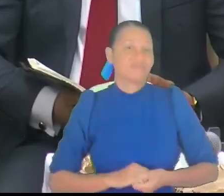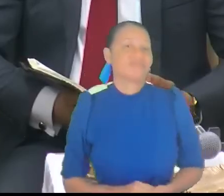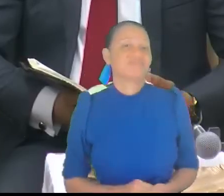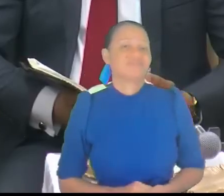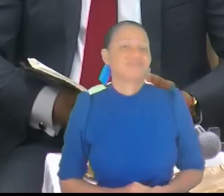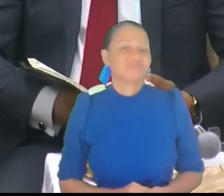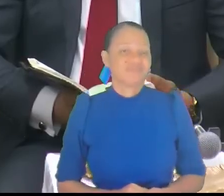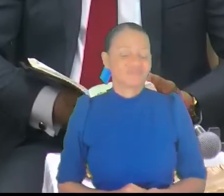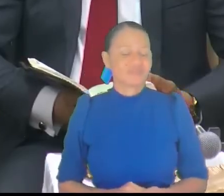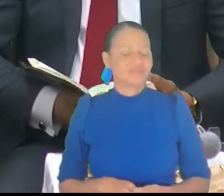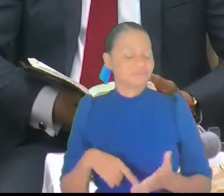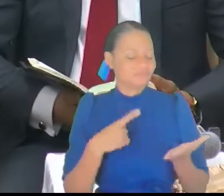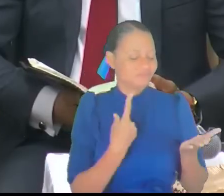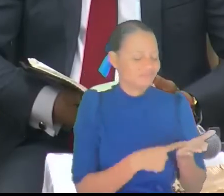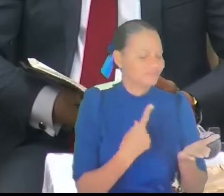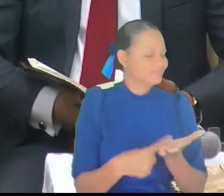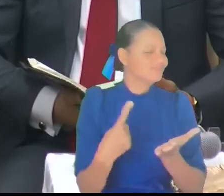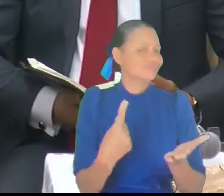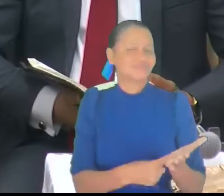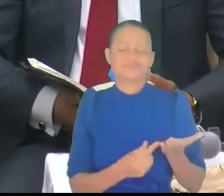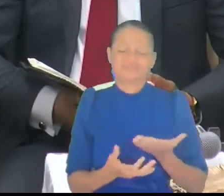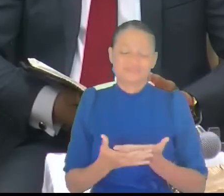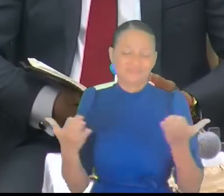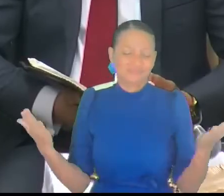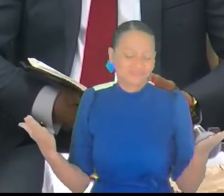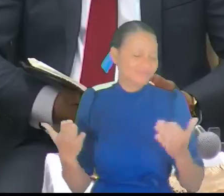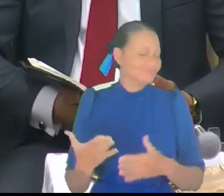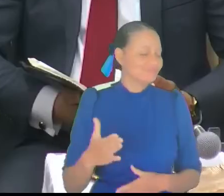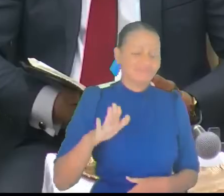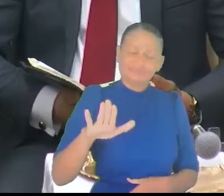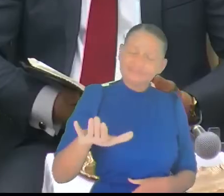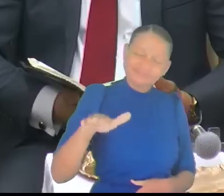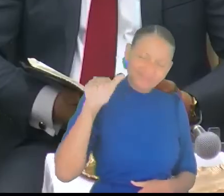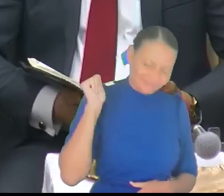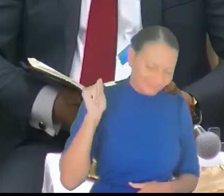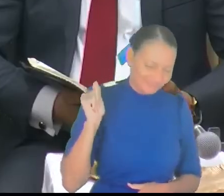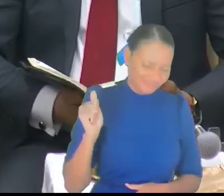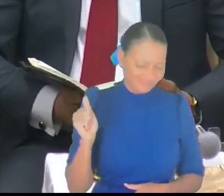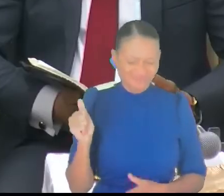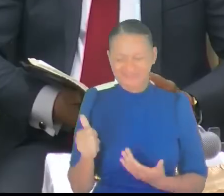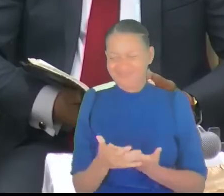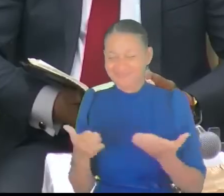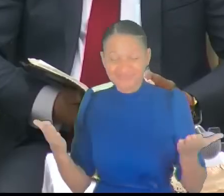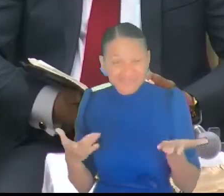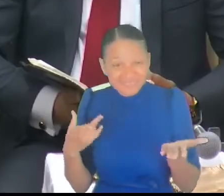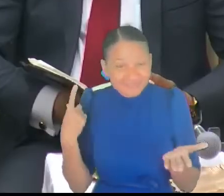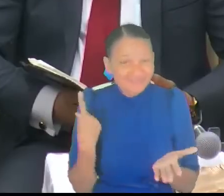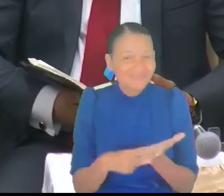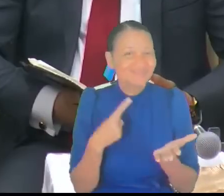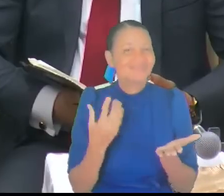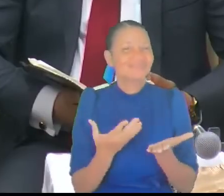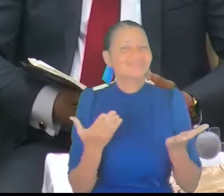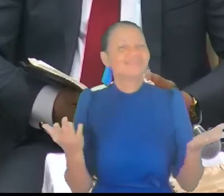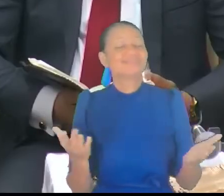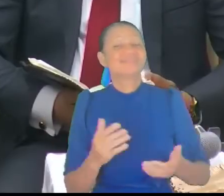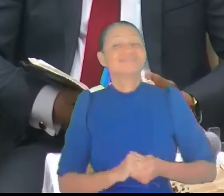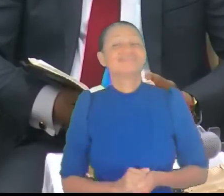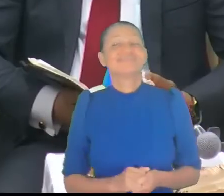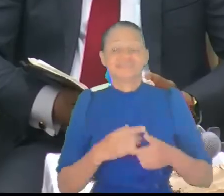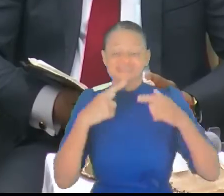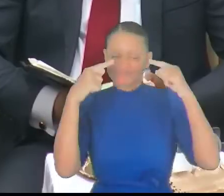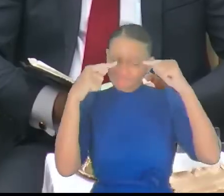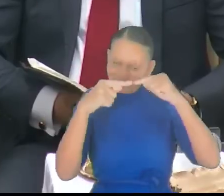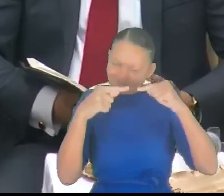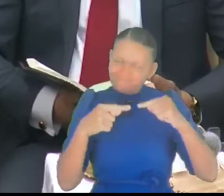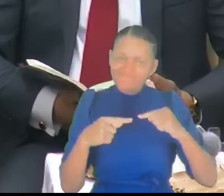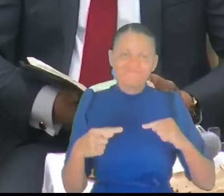Foste predestinado, foste chamado, fostes convocado para ser conforme